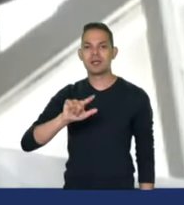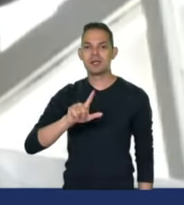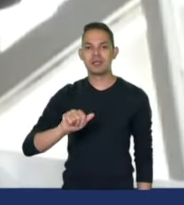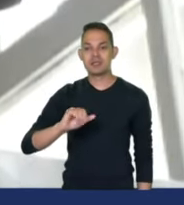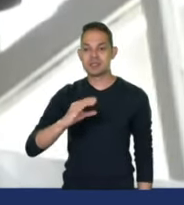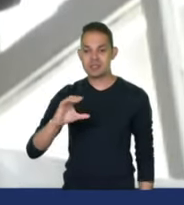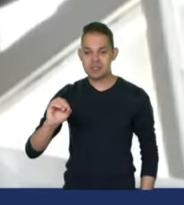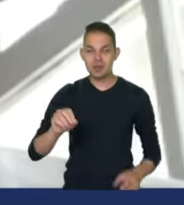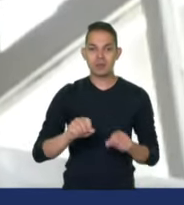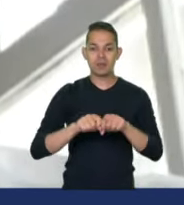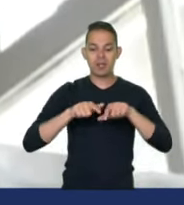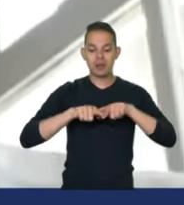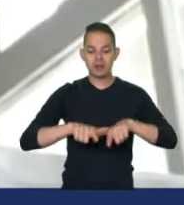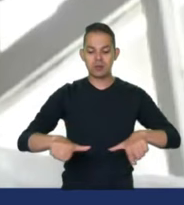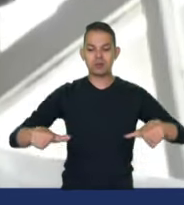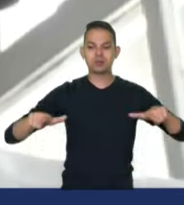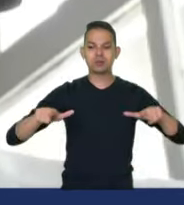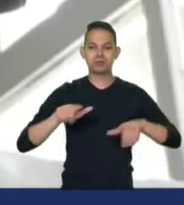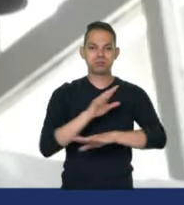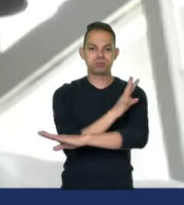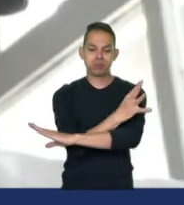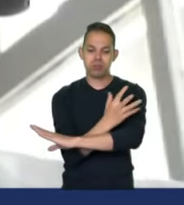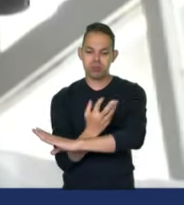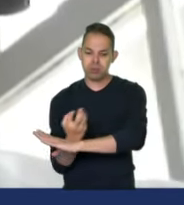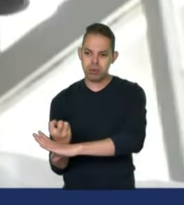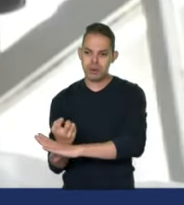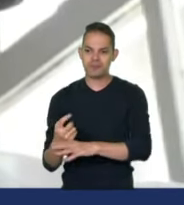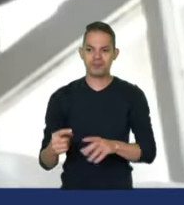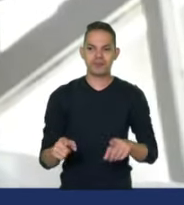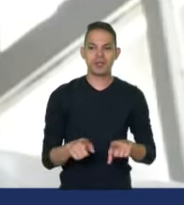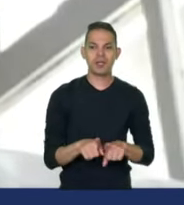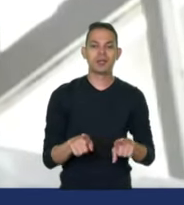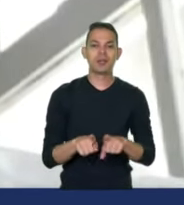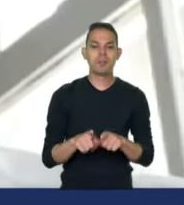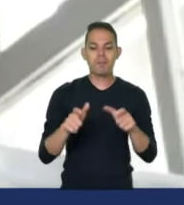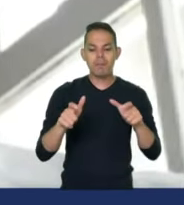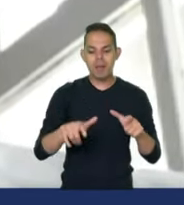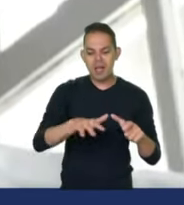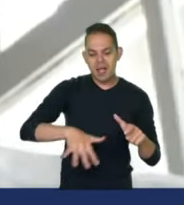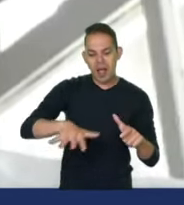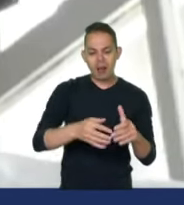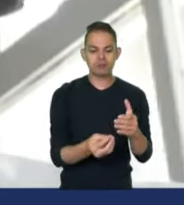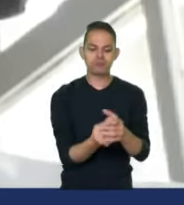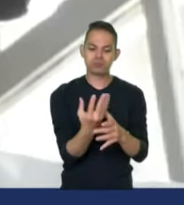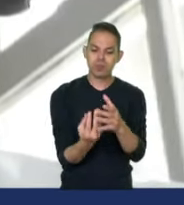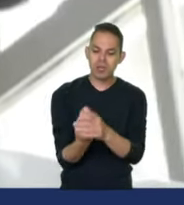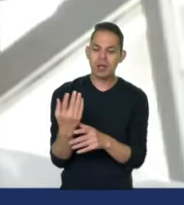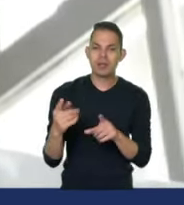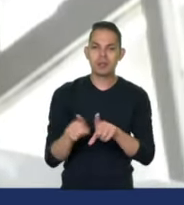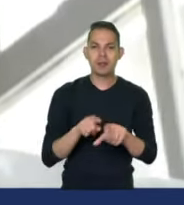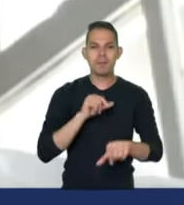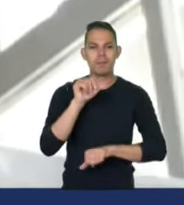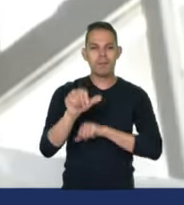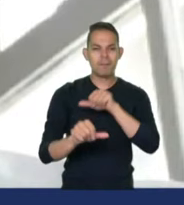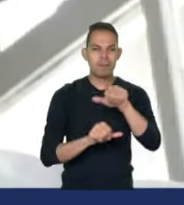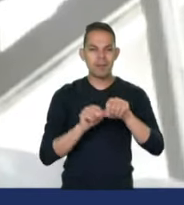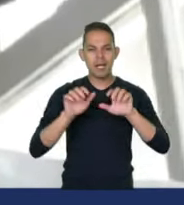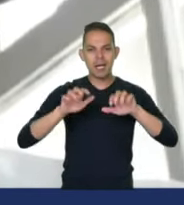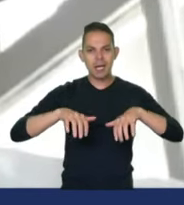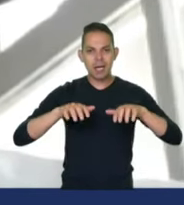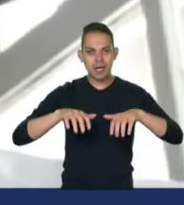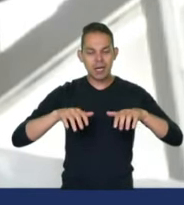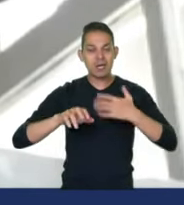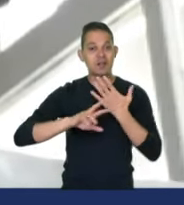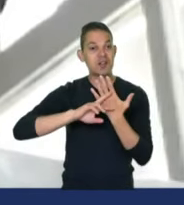verdes no Cerrado, redução de áreas cultiváveis, alteração dos regimes de chuva, que tem